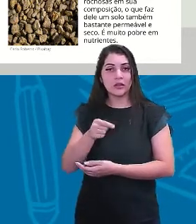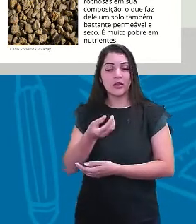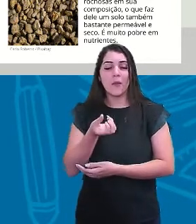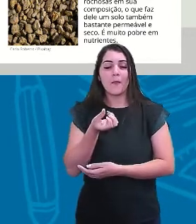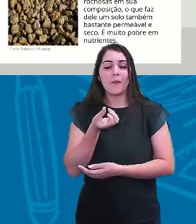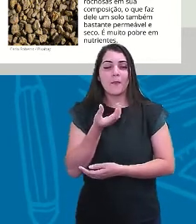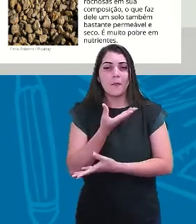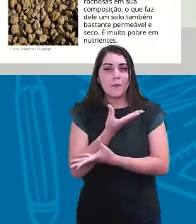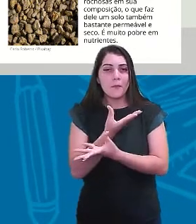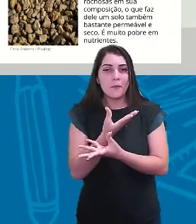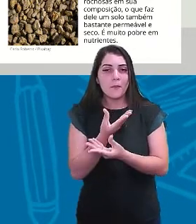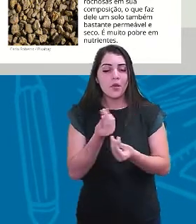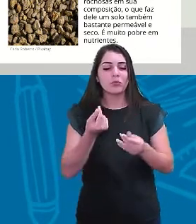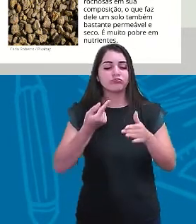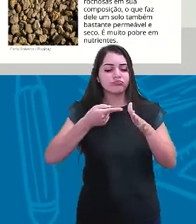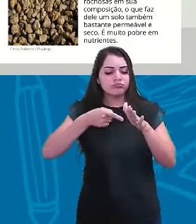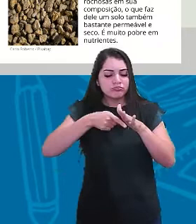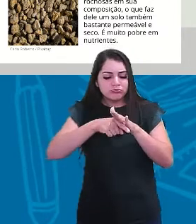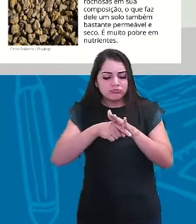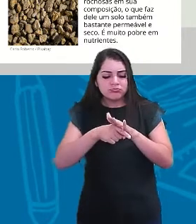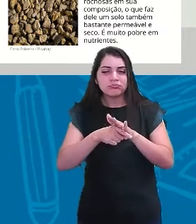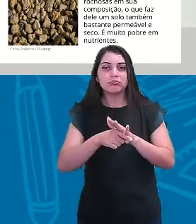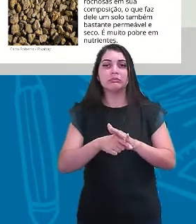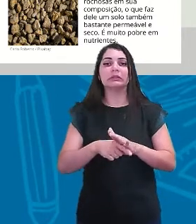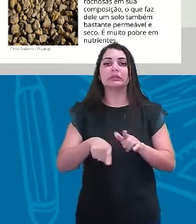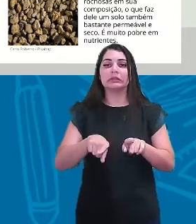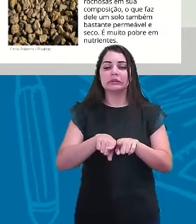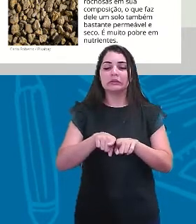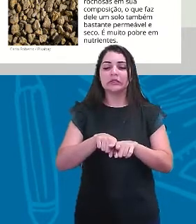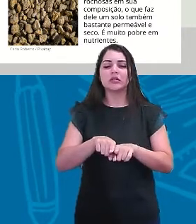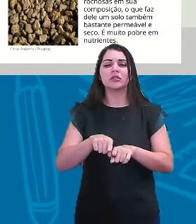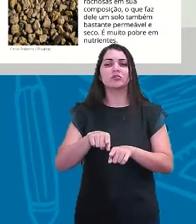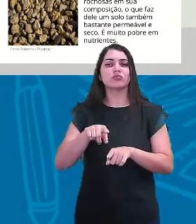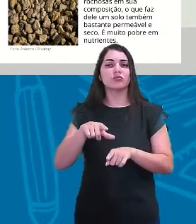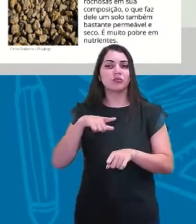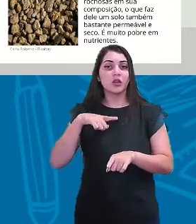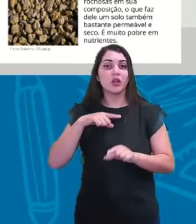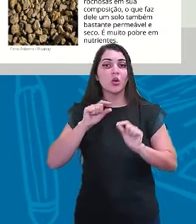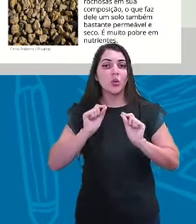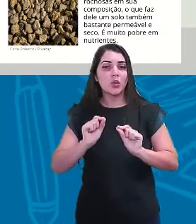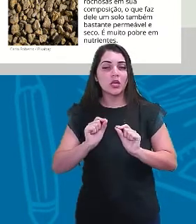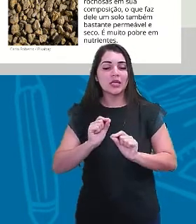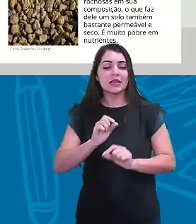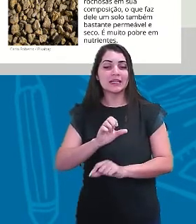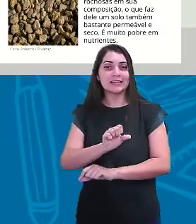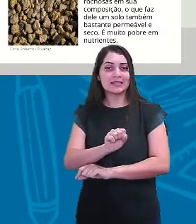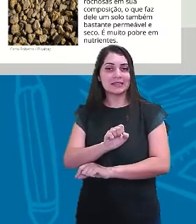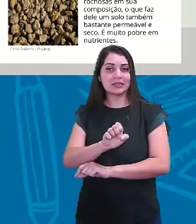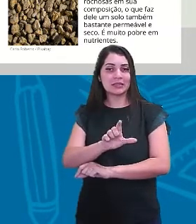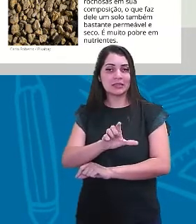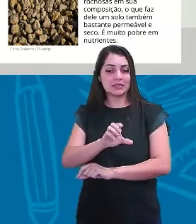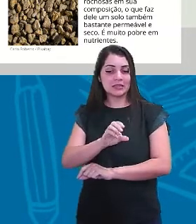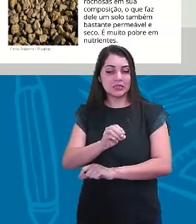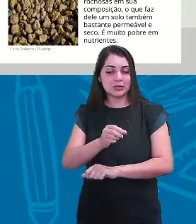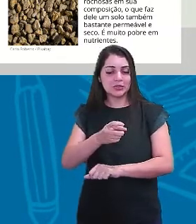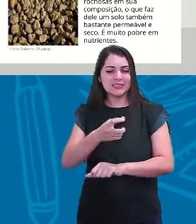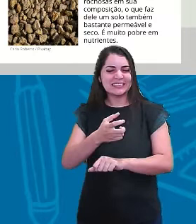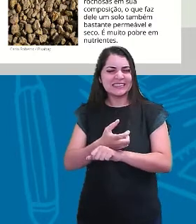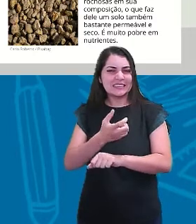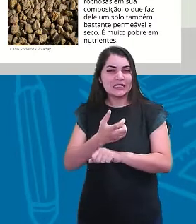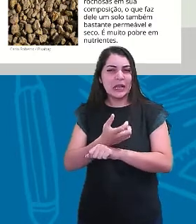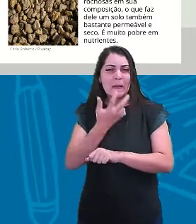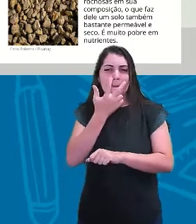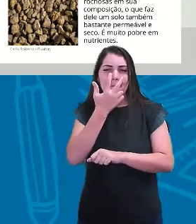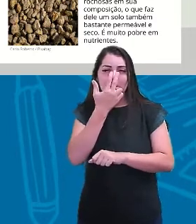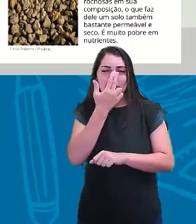muito permeável, tá? E, consequentemente, também muito seco, tá? Parece aquela areia da praia,